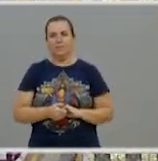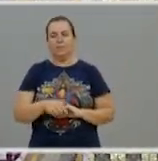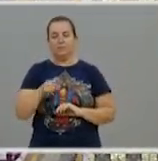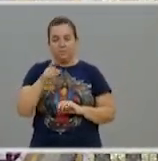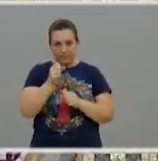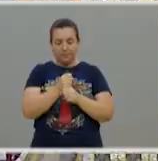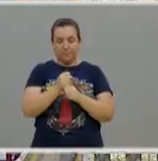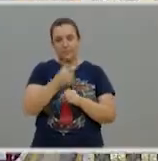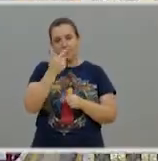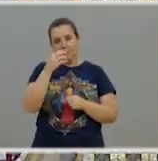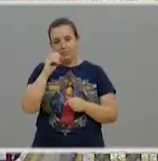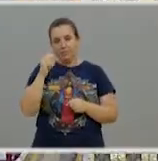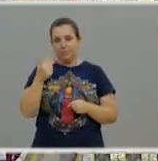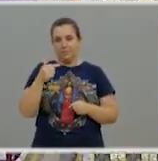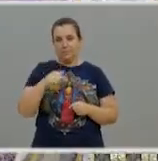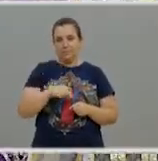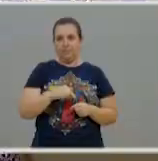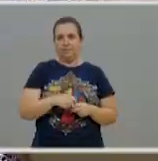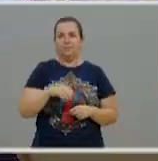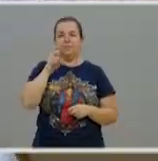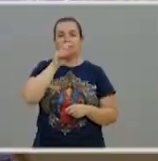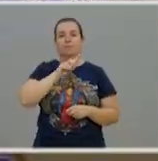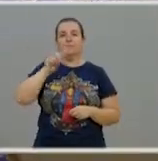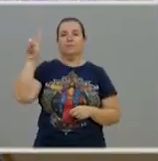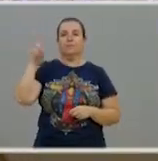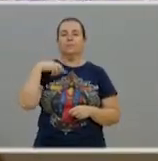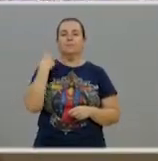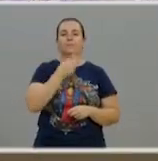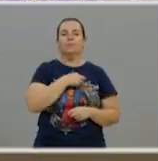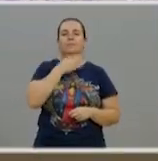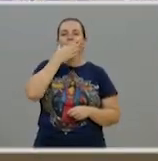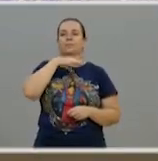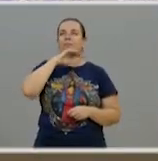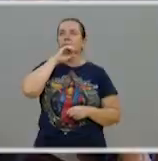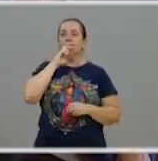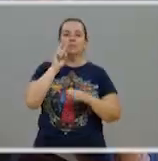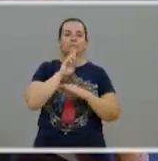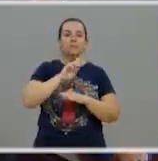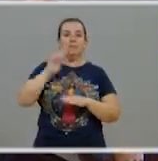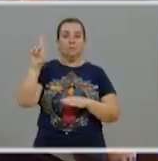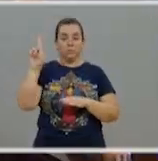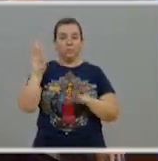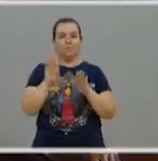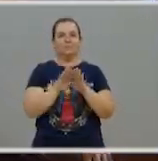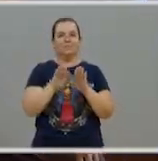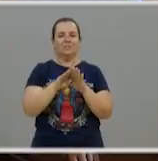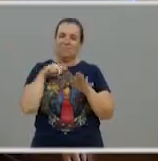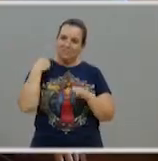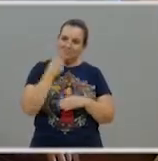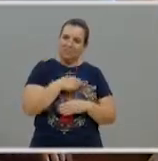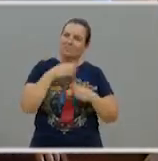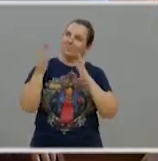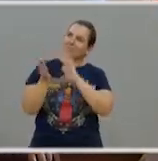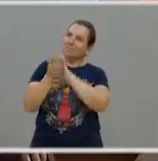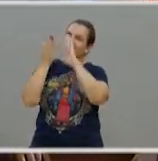de 2017. Deus, nosso Pai e Senhor, nós vos